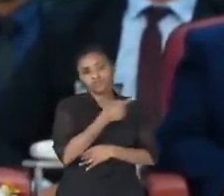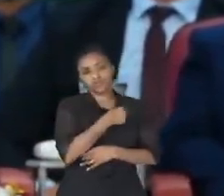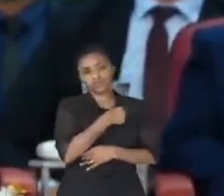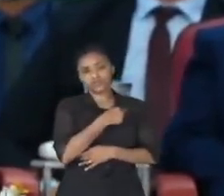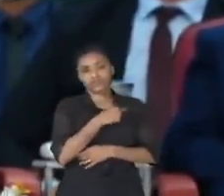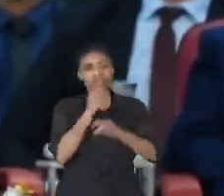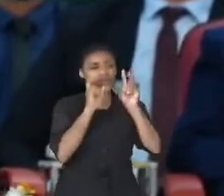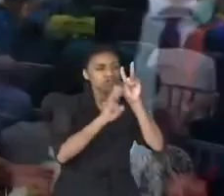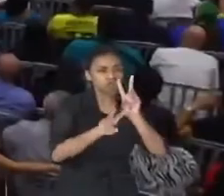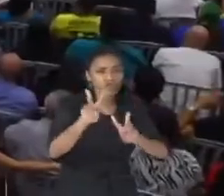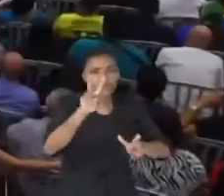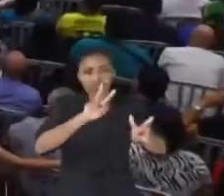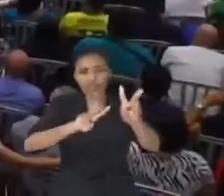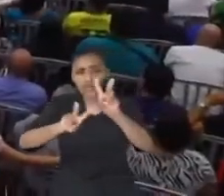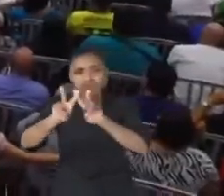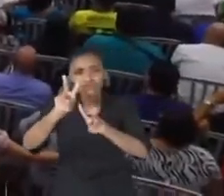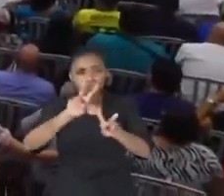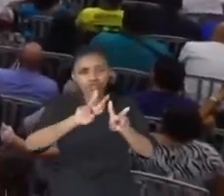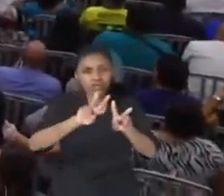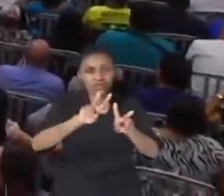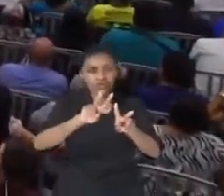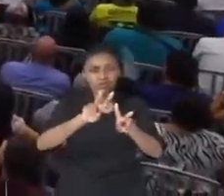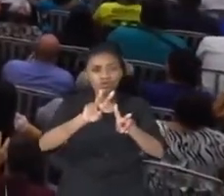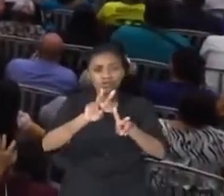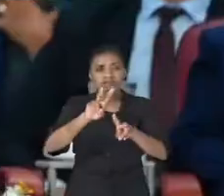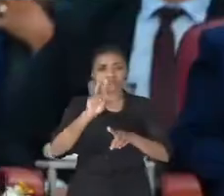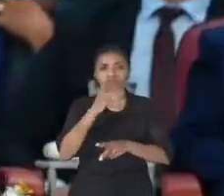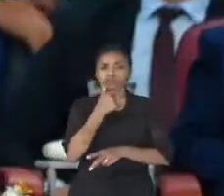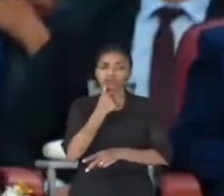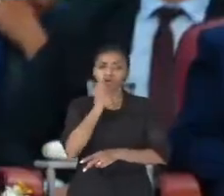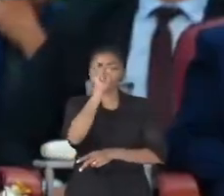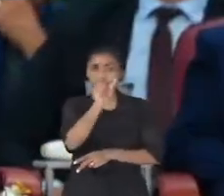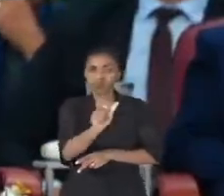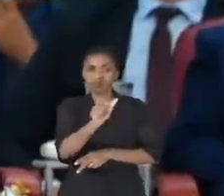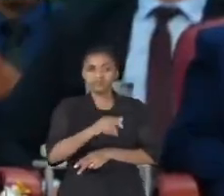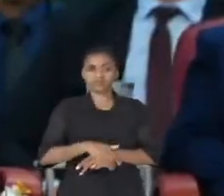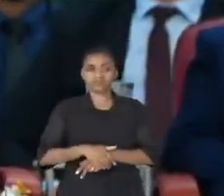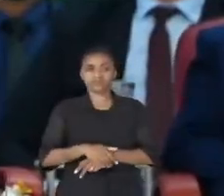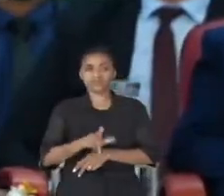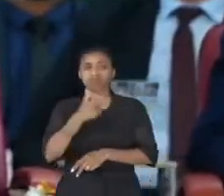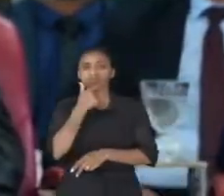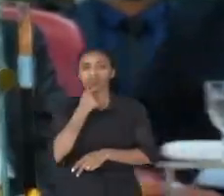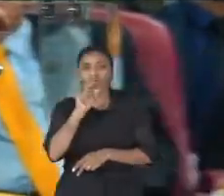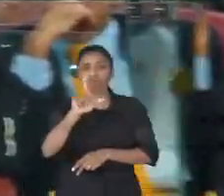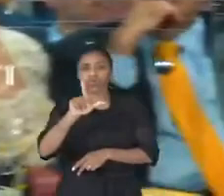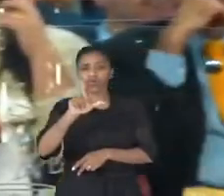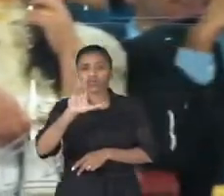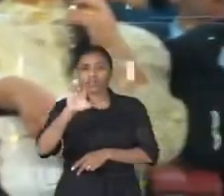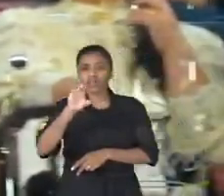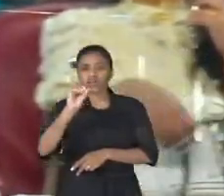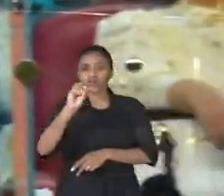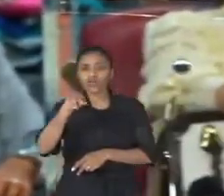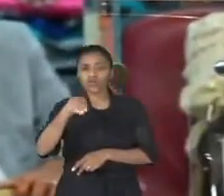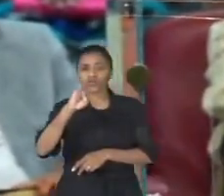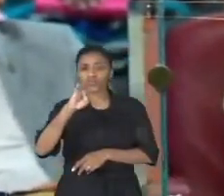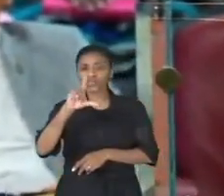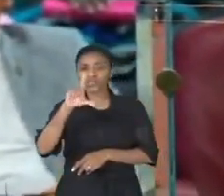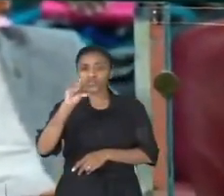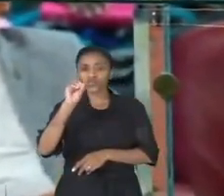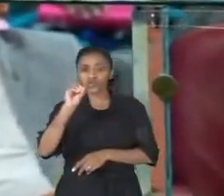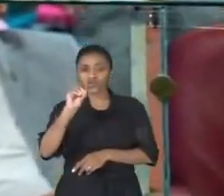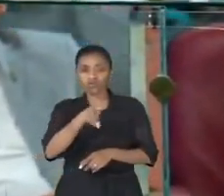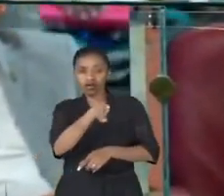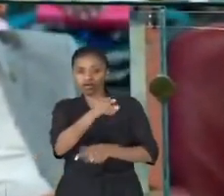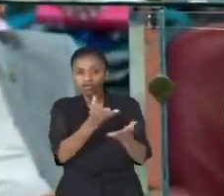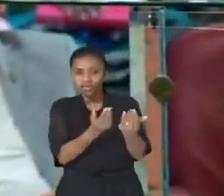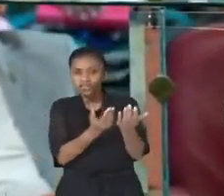aqui no meio da multidão e não é que eu encontrei o dedo ali, Leonildo, fica de pé, Leonildo. Aquele moço ali, vê se a câmera tenta pegar ele, consegue pegar aquele moço ali? Aquele moço